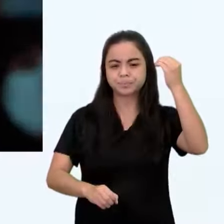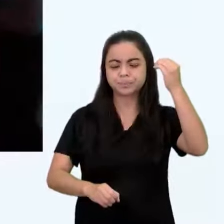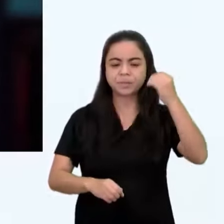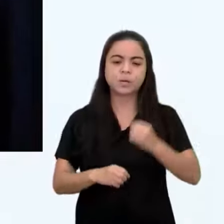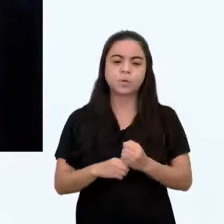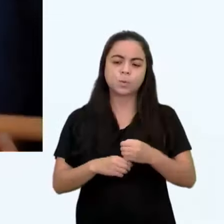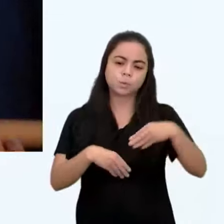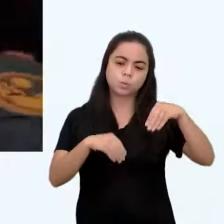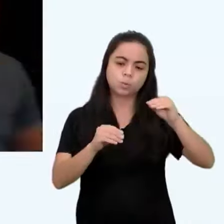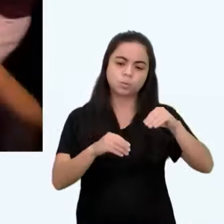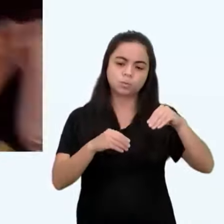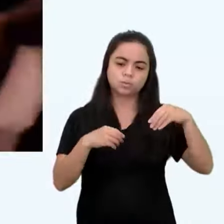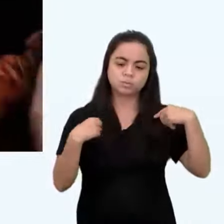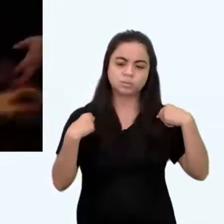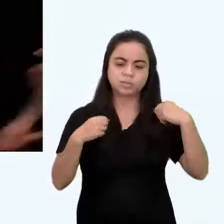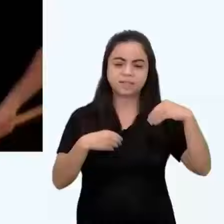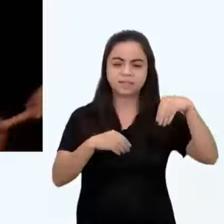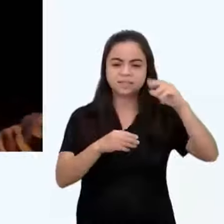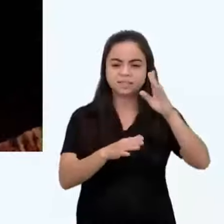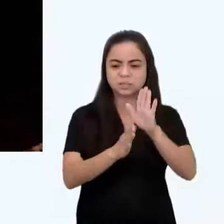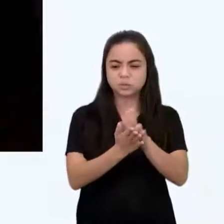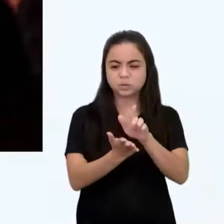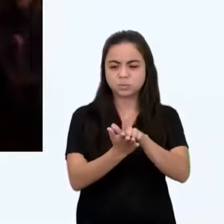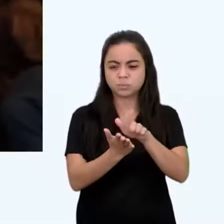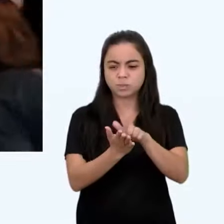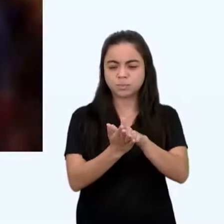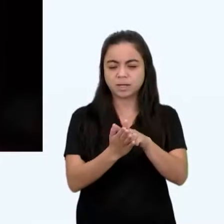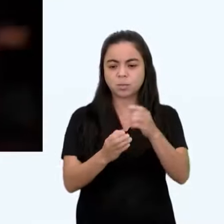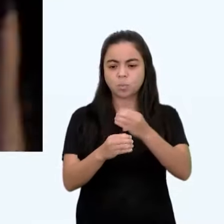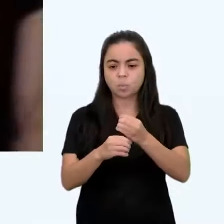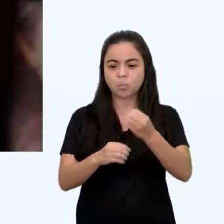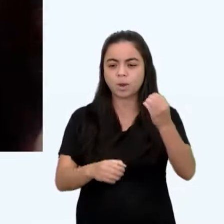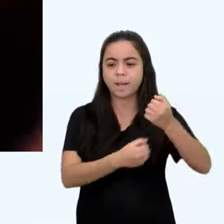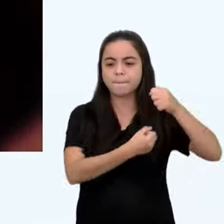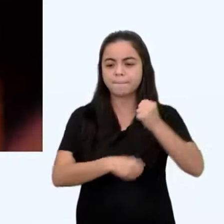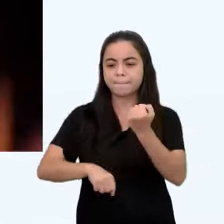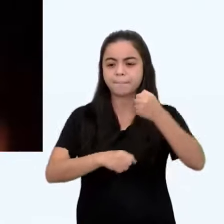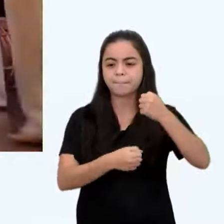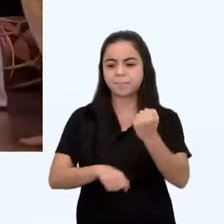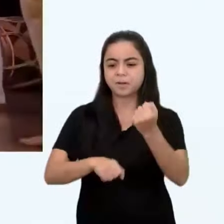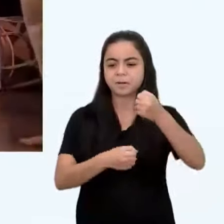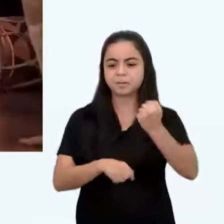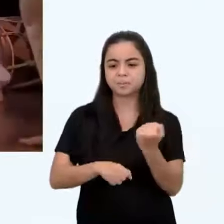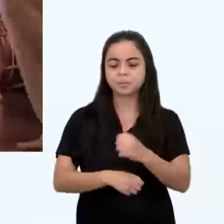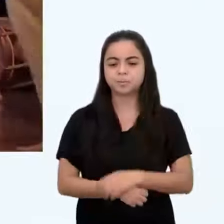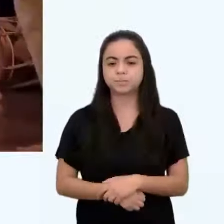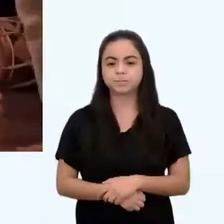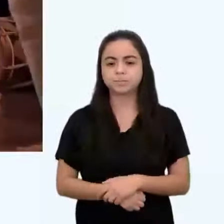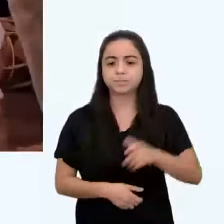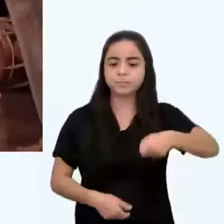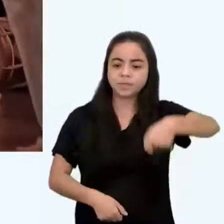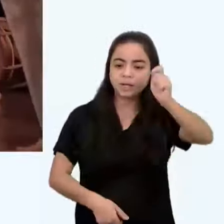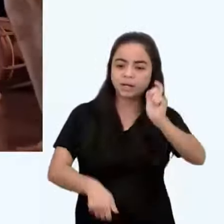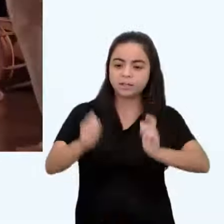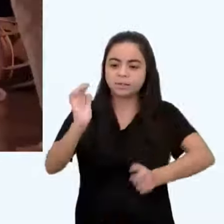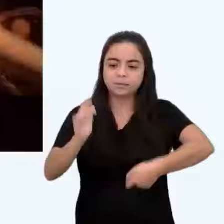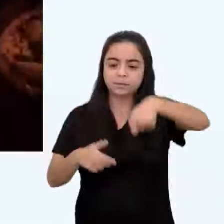com tecidos, papéis, são cabos de vassoura. Essas